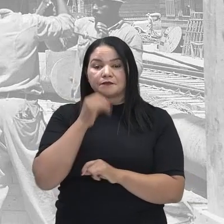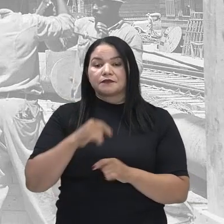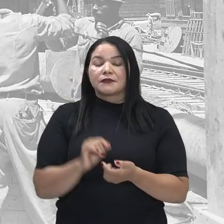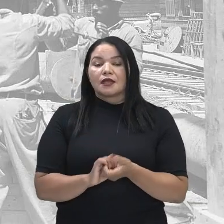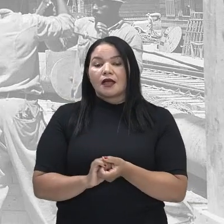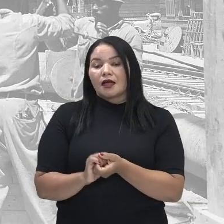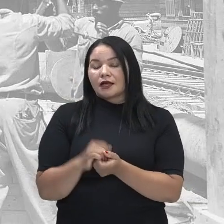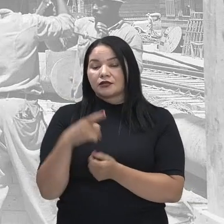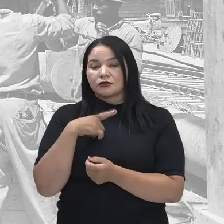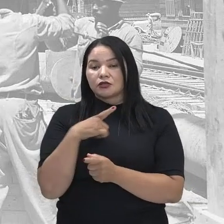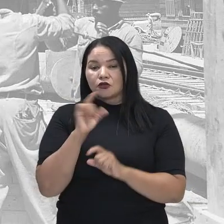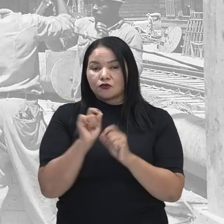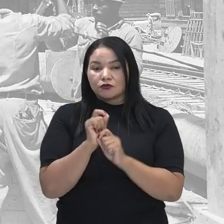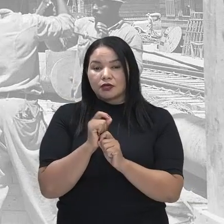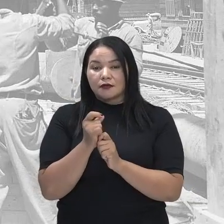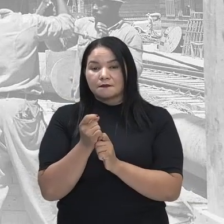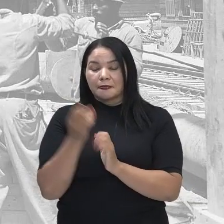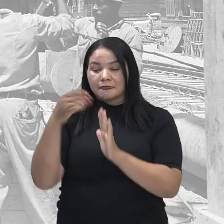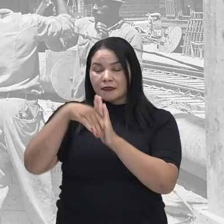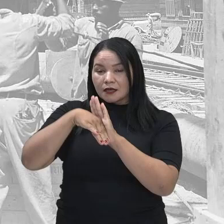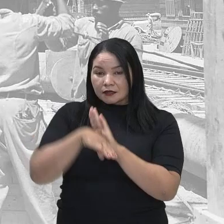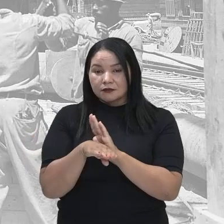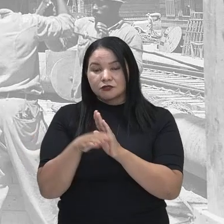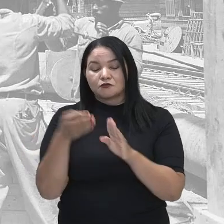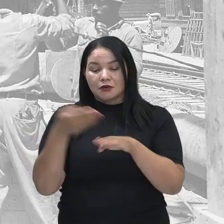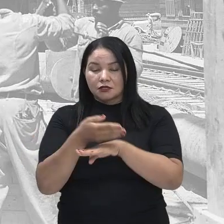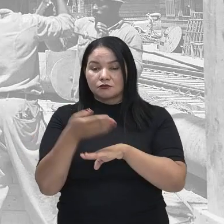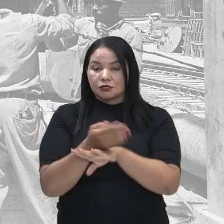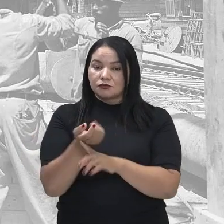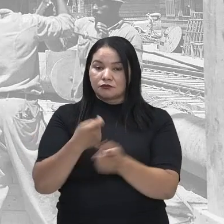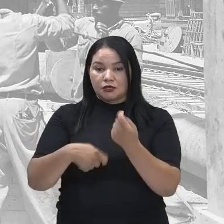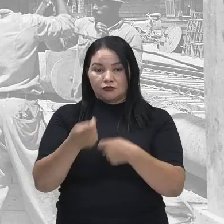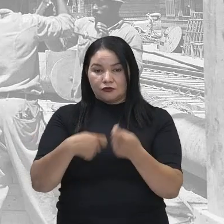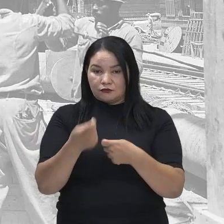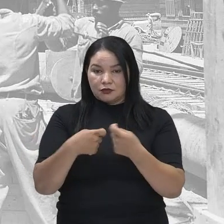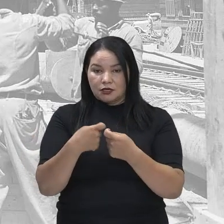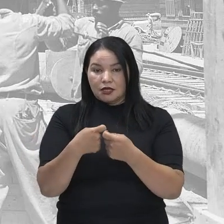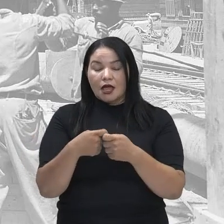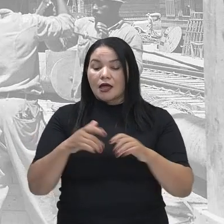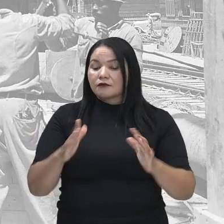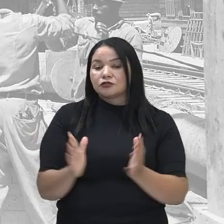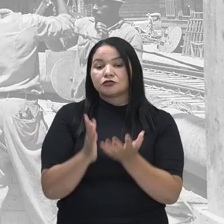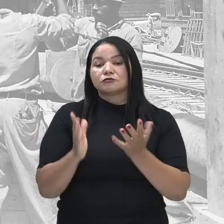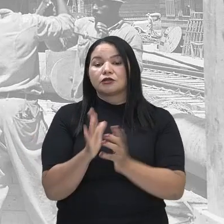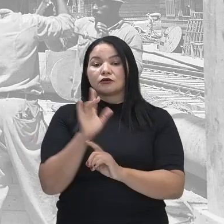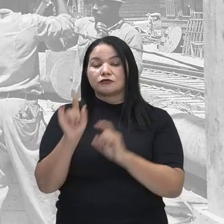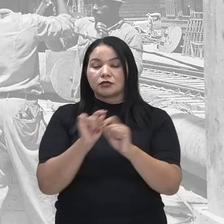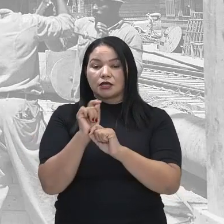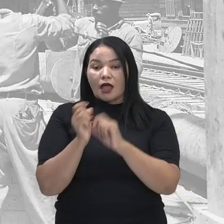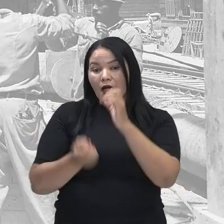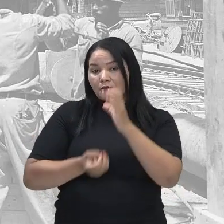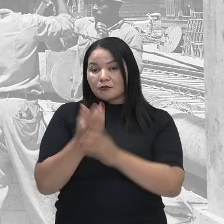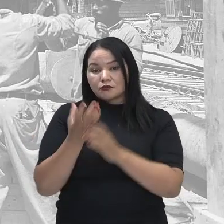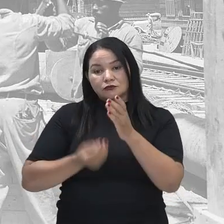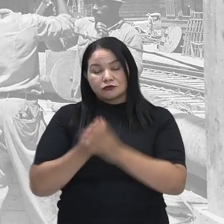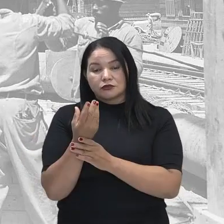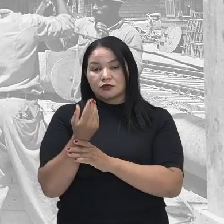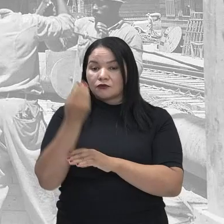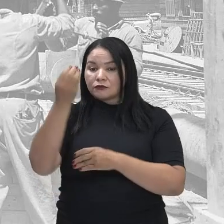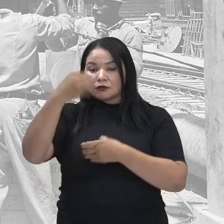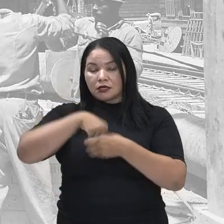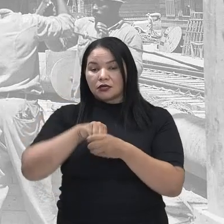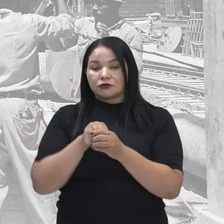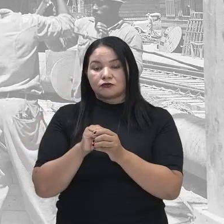haver essa queda de participação econômica. Isso vai estimular o quê? a produção interna.